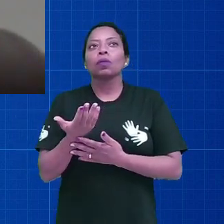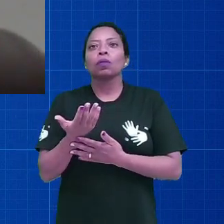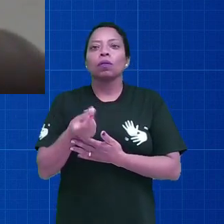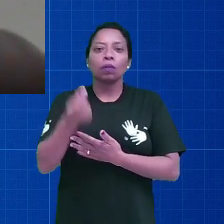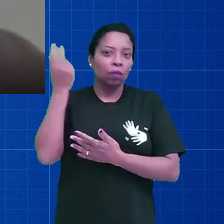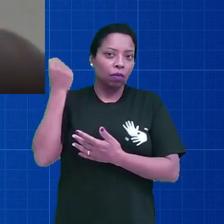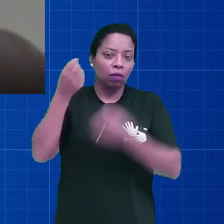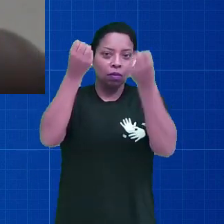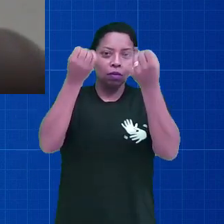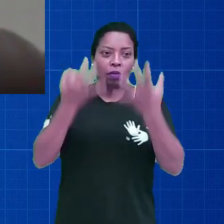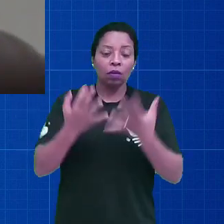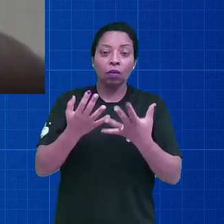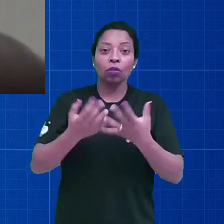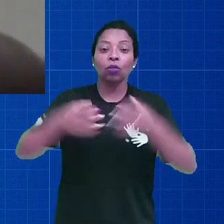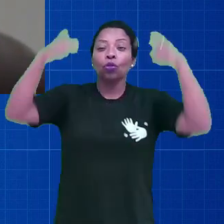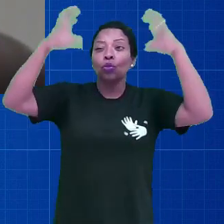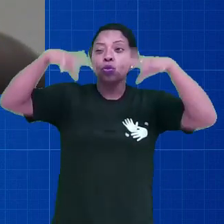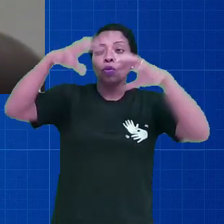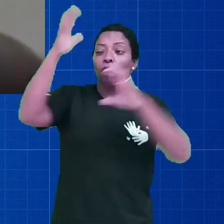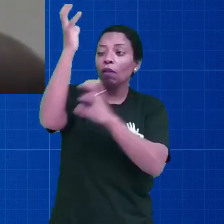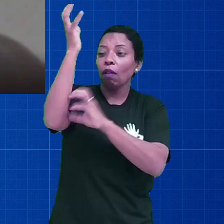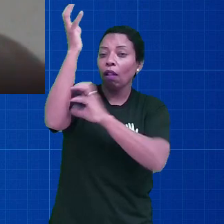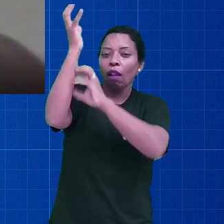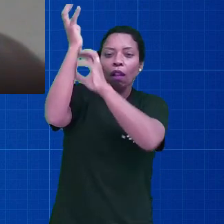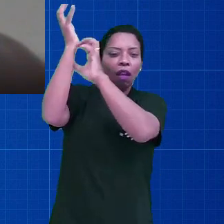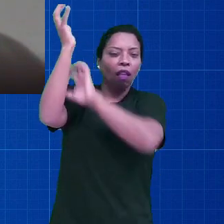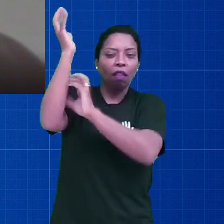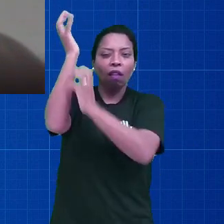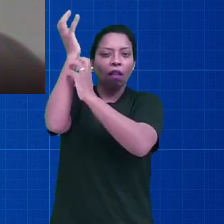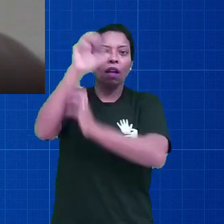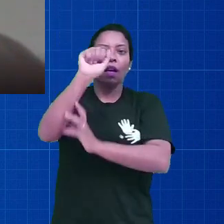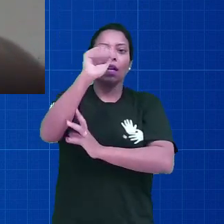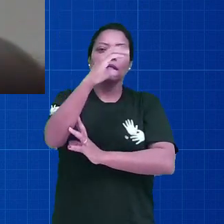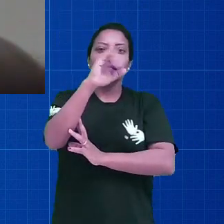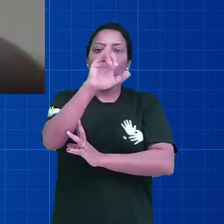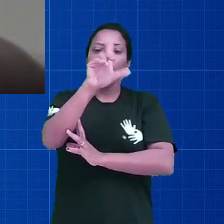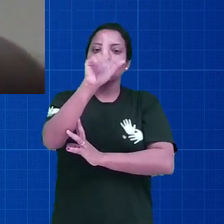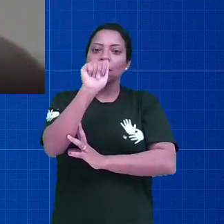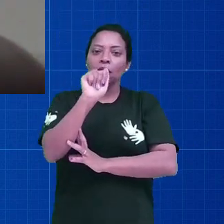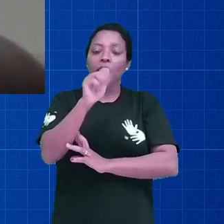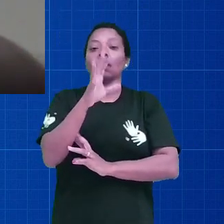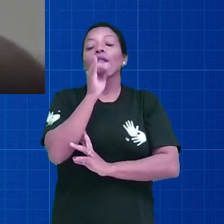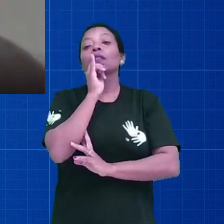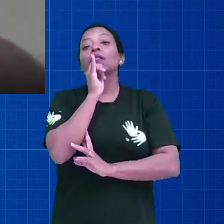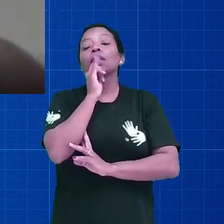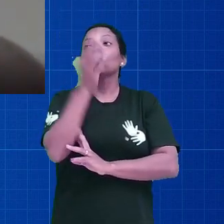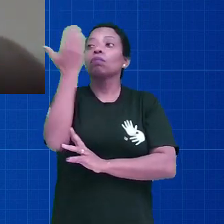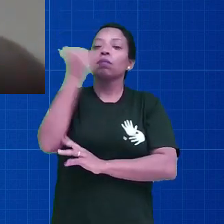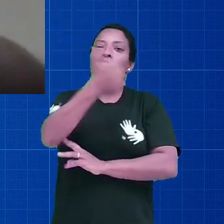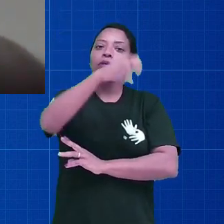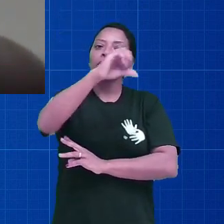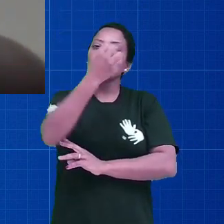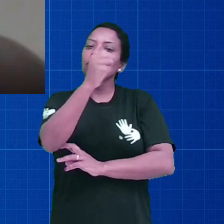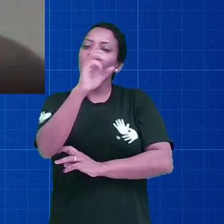antigamente se falava muito em chuva ácida. Se vocês forem lembrar, lá na década de 80, 90, se falava muito em chuva ácida.